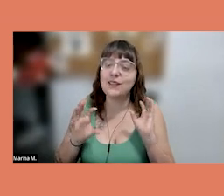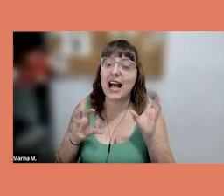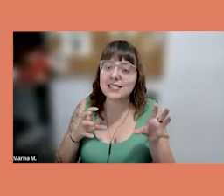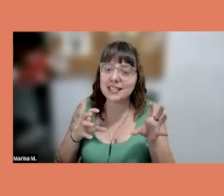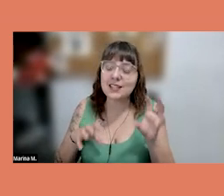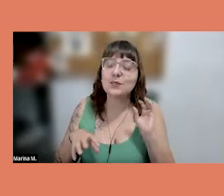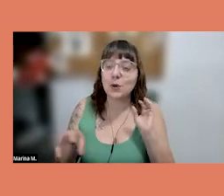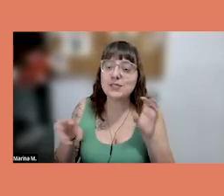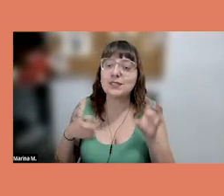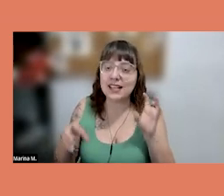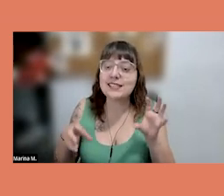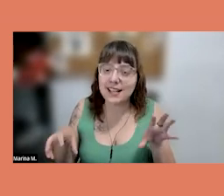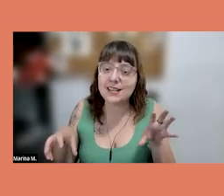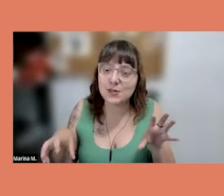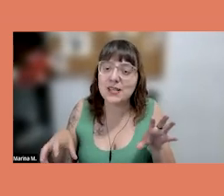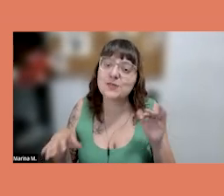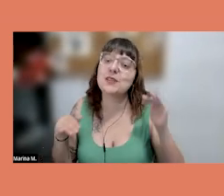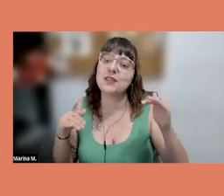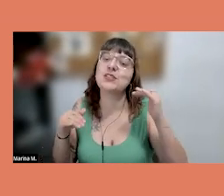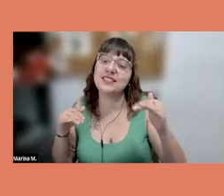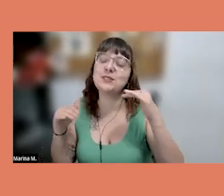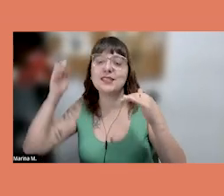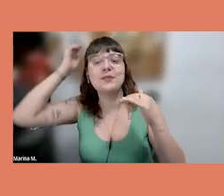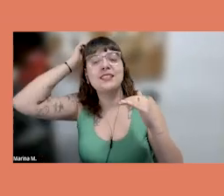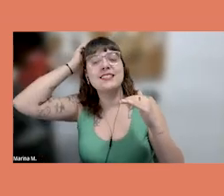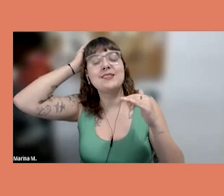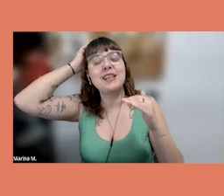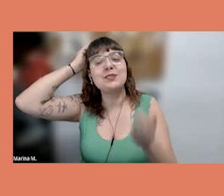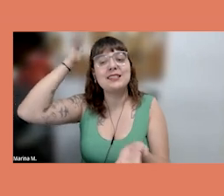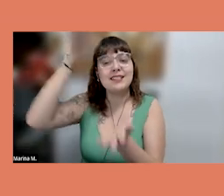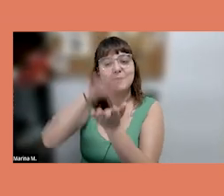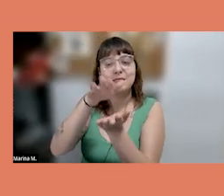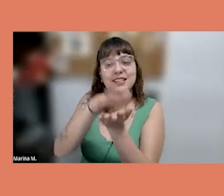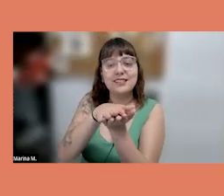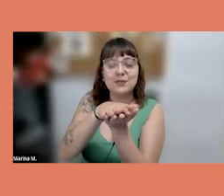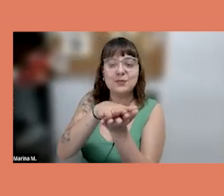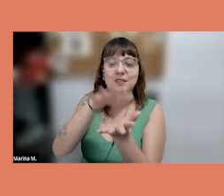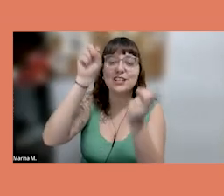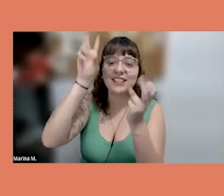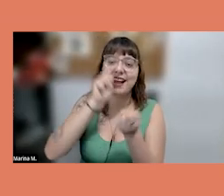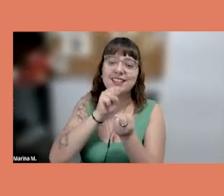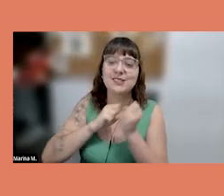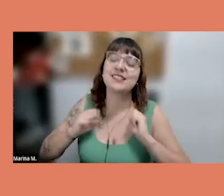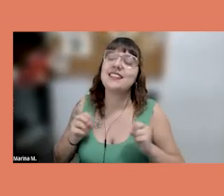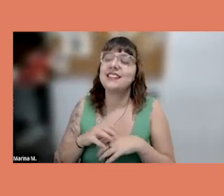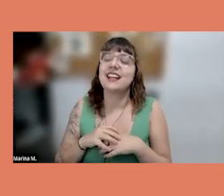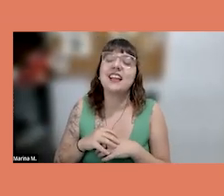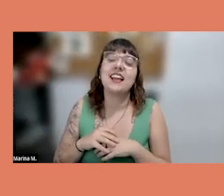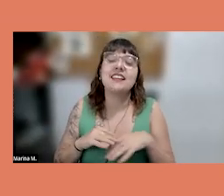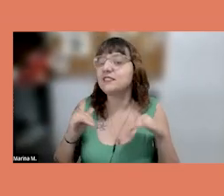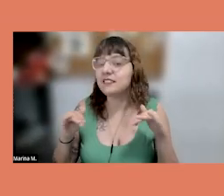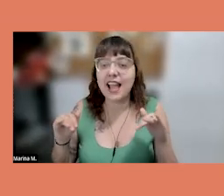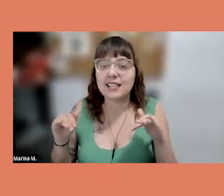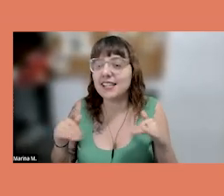assimilar o raster como os dados rasteiros mesmo, e imaginando que são dados que estão achatados,